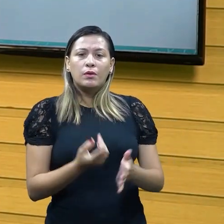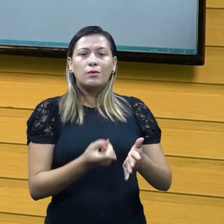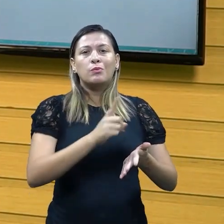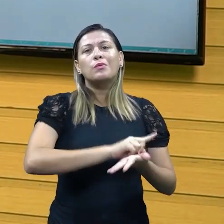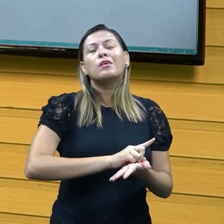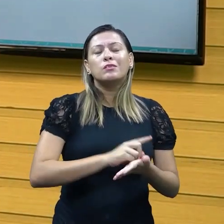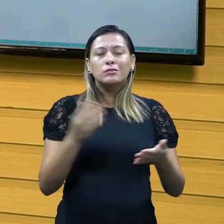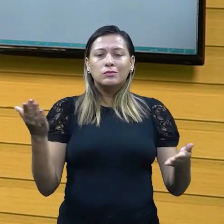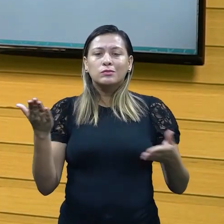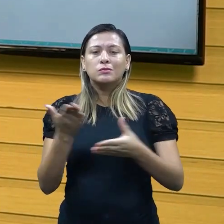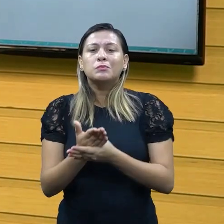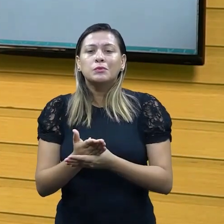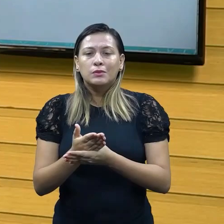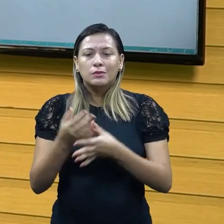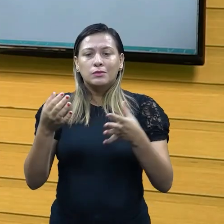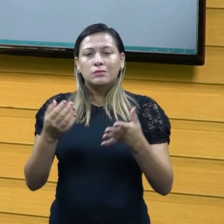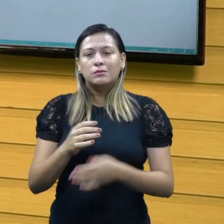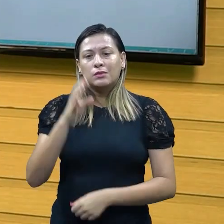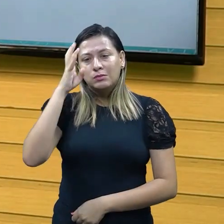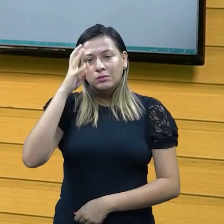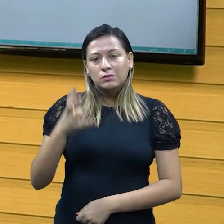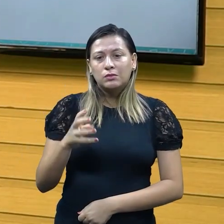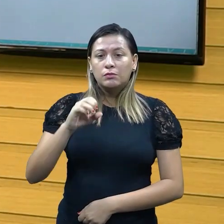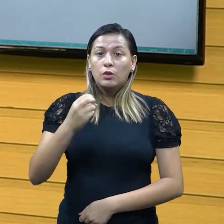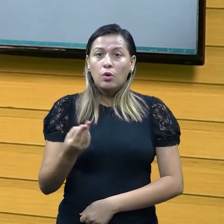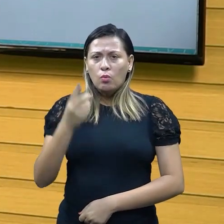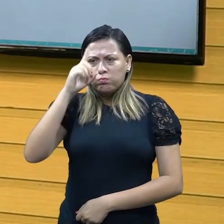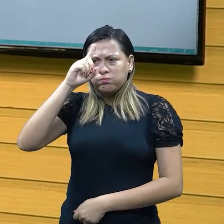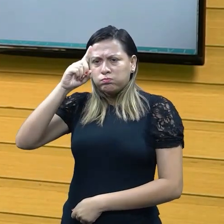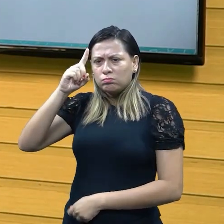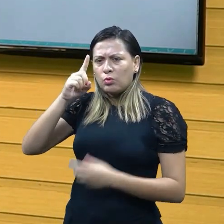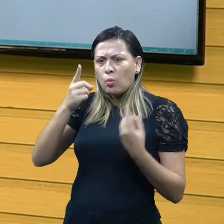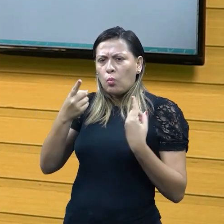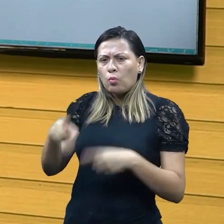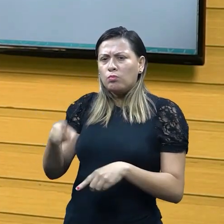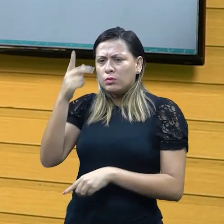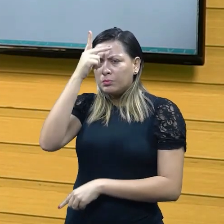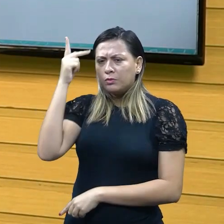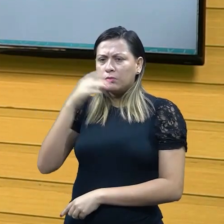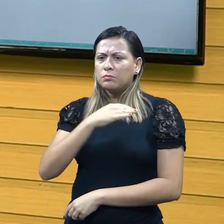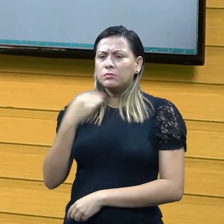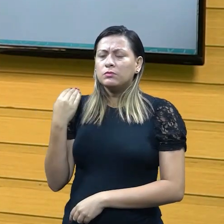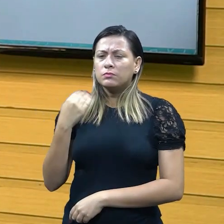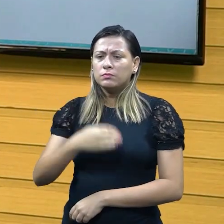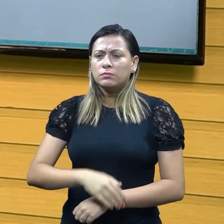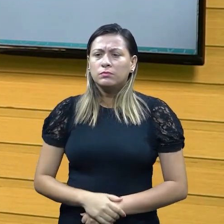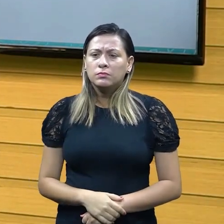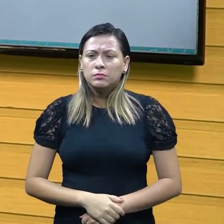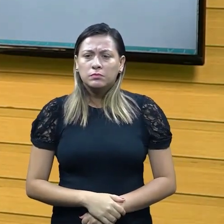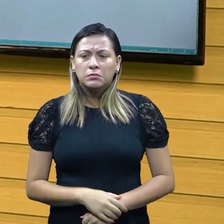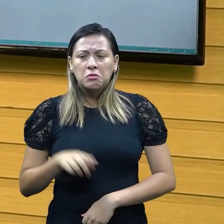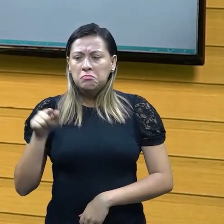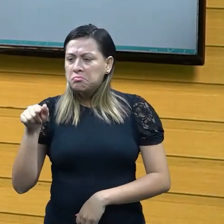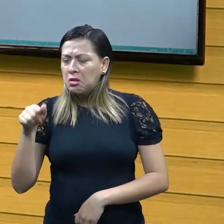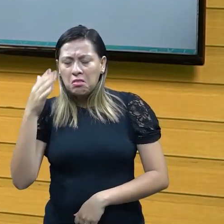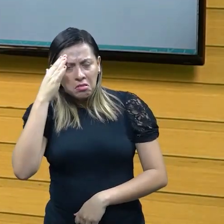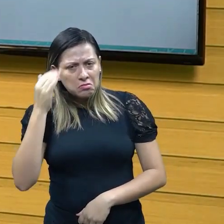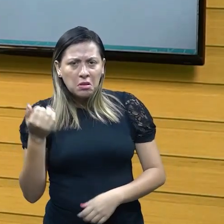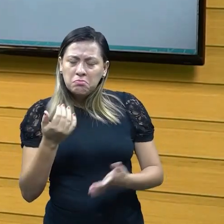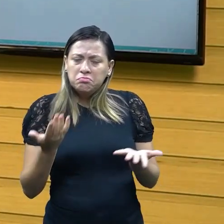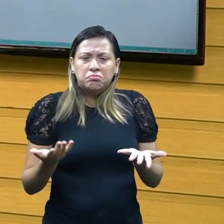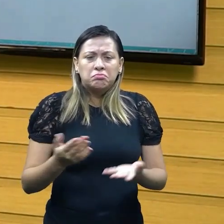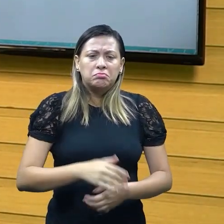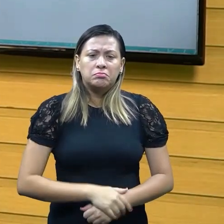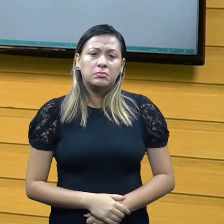ação ou contra a pessoa morta. O réu morreu sem que o autor soubesse desse fato. Na verdade,